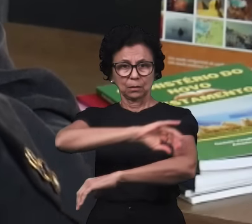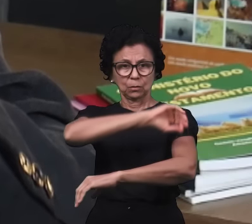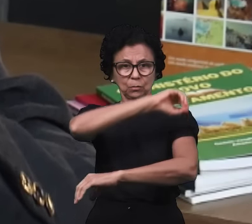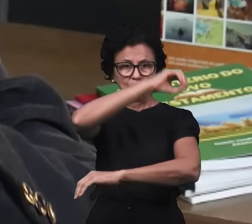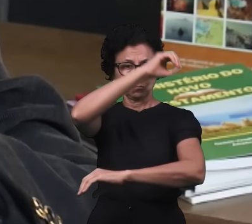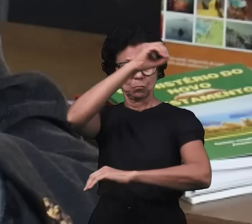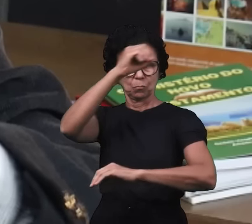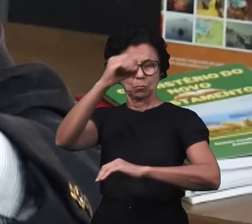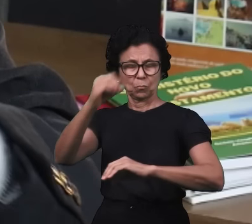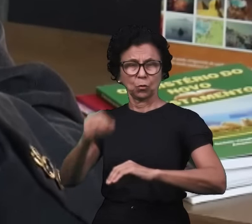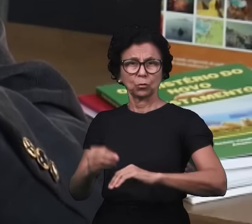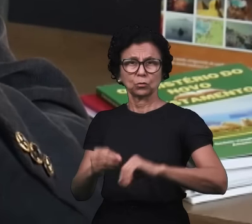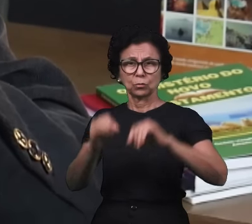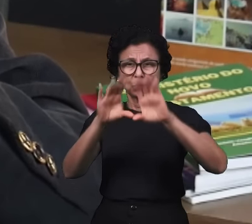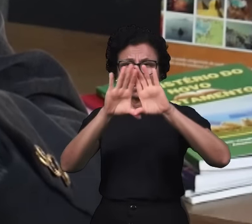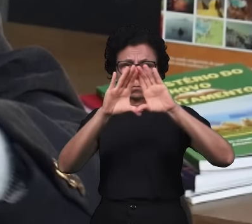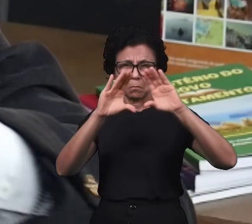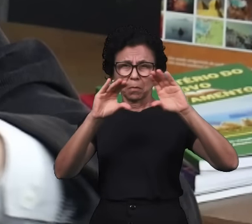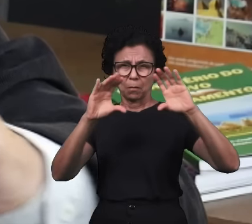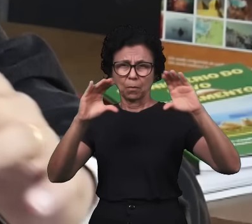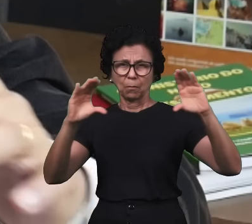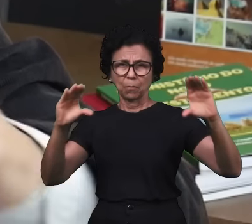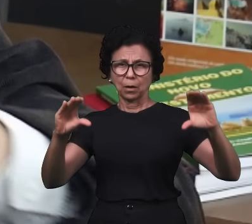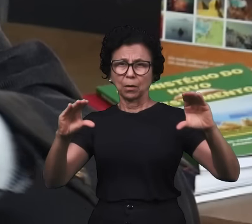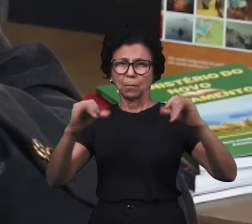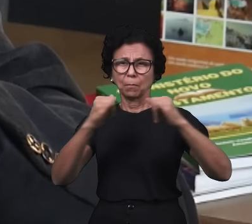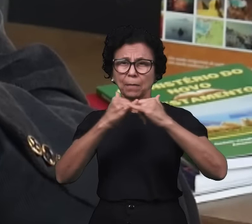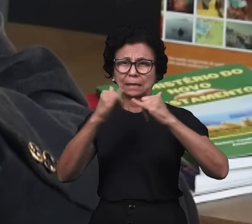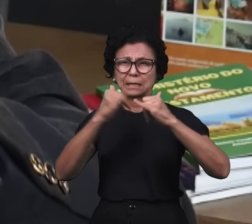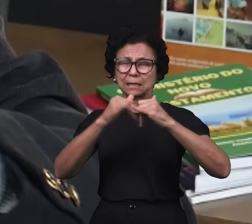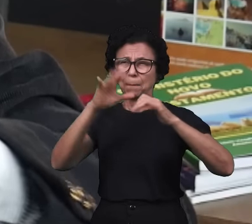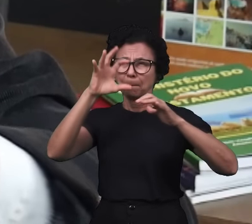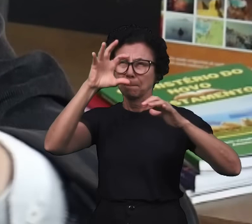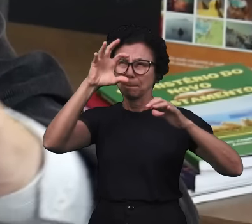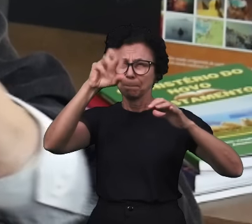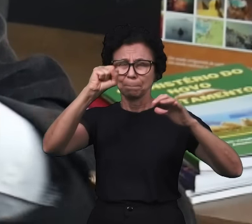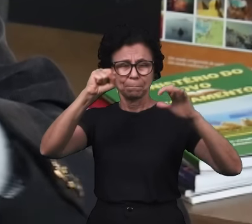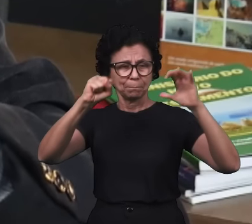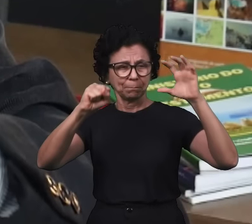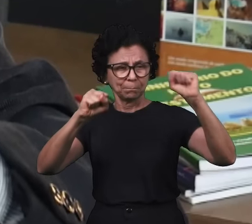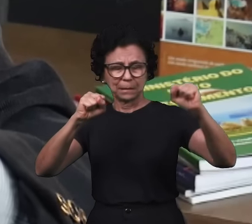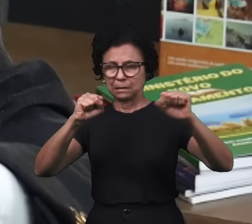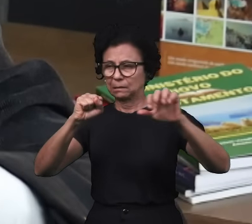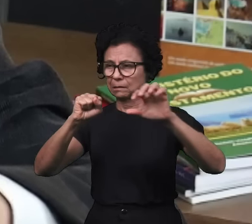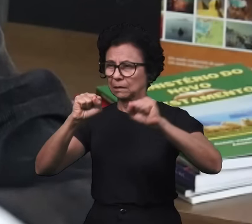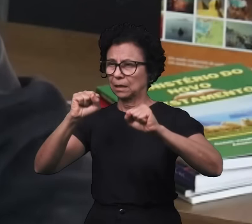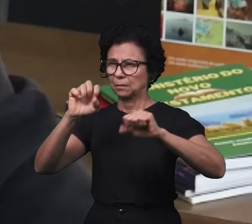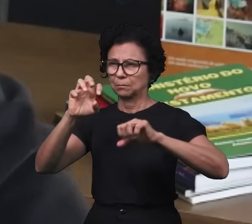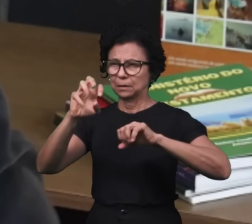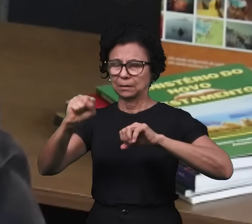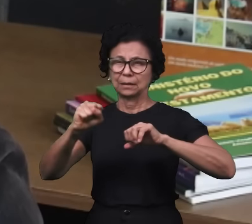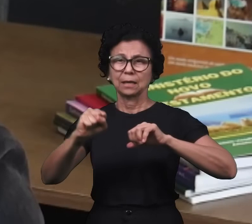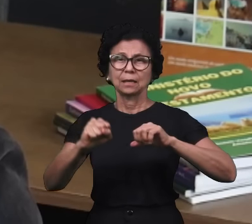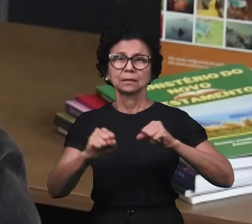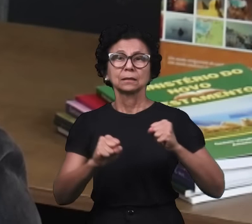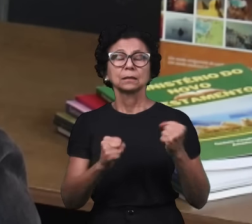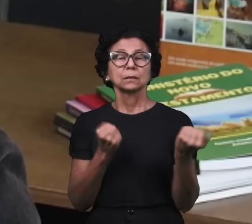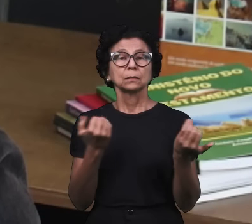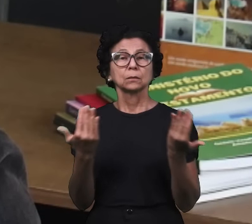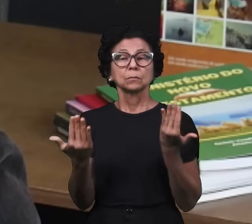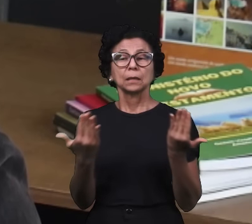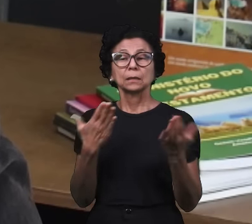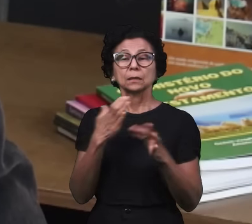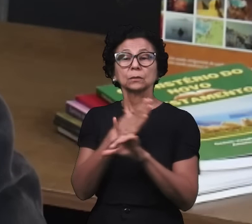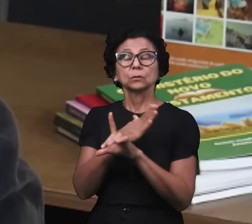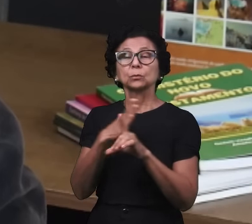nós podemos até falar da operação do Espírito Santo que chega, né? Que toca a todos no culto, na vida da igreja. E